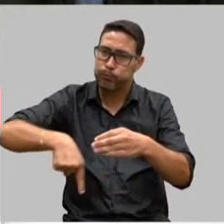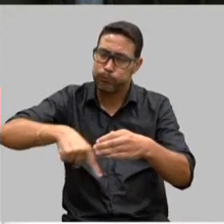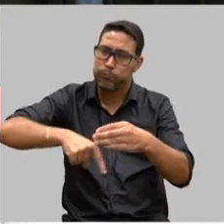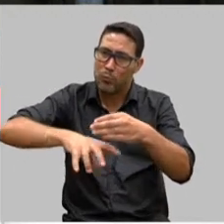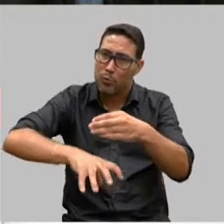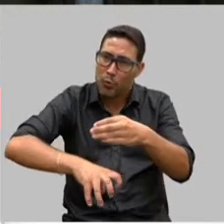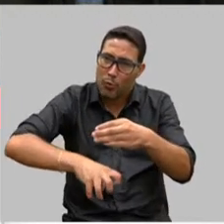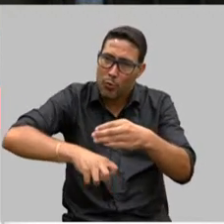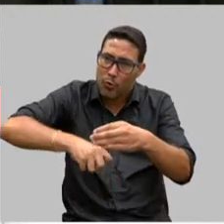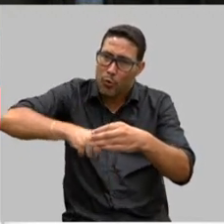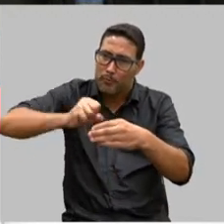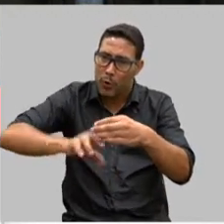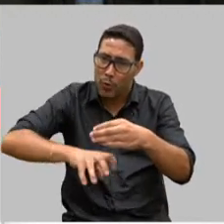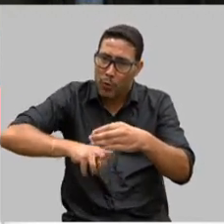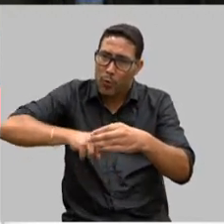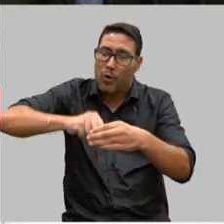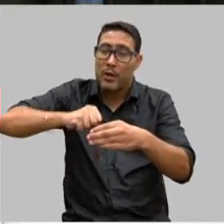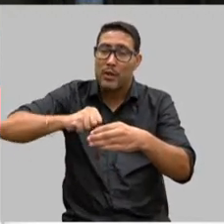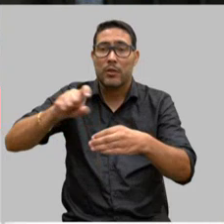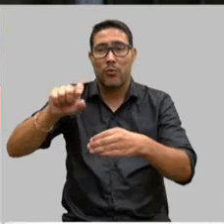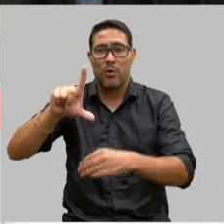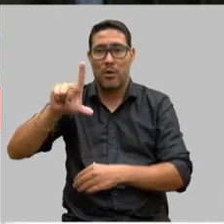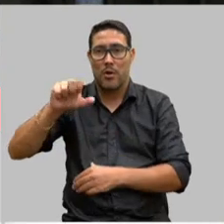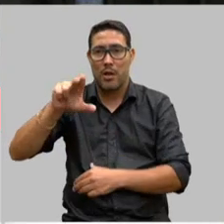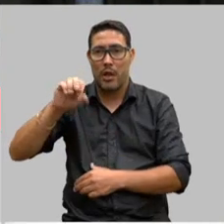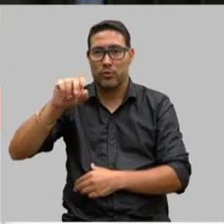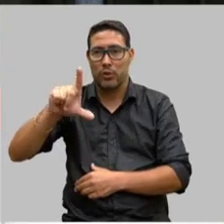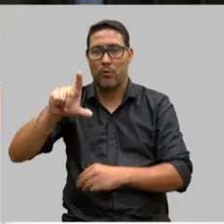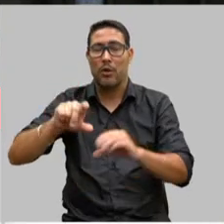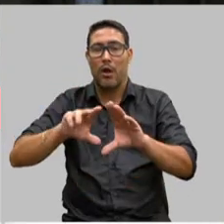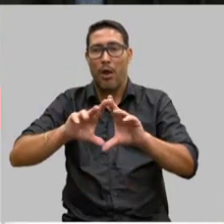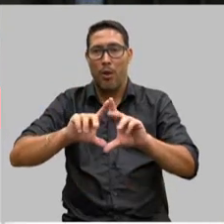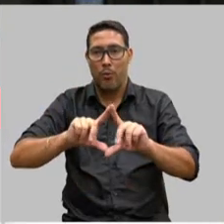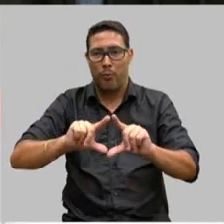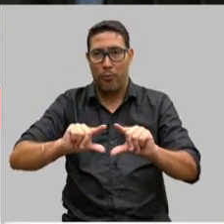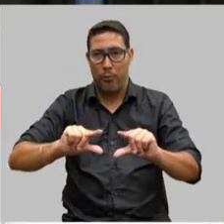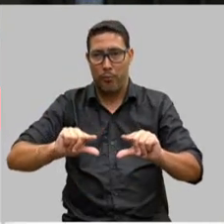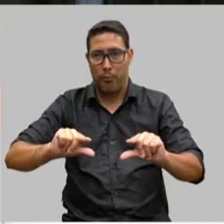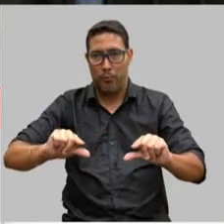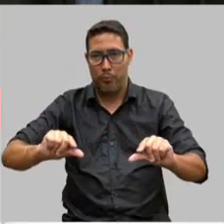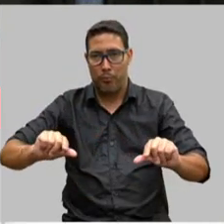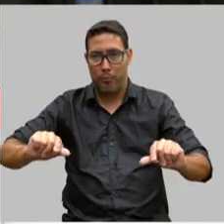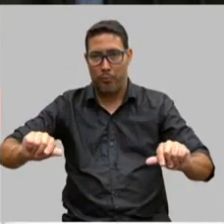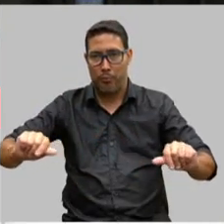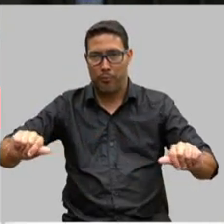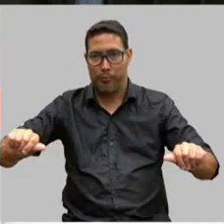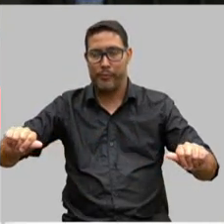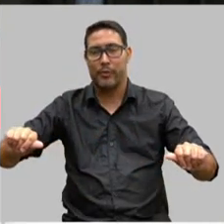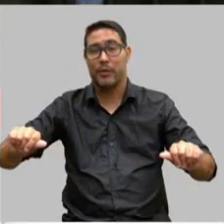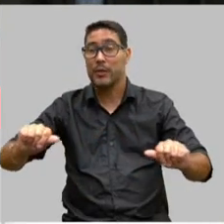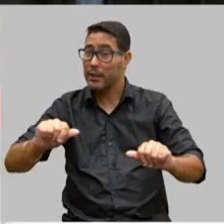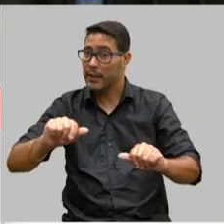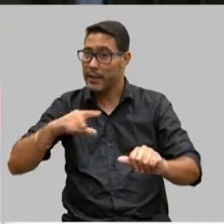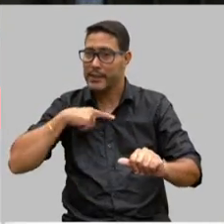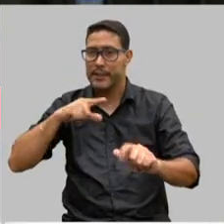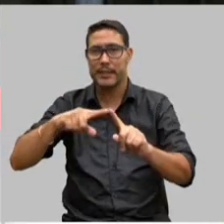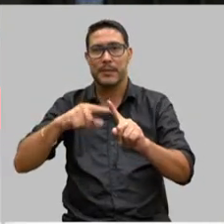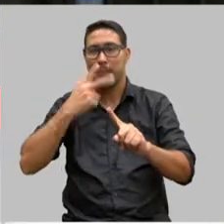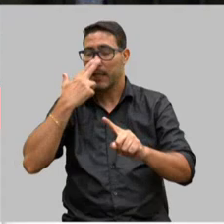não tem recarga. E nós vamos fazendo um ciclo absolutamente vicioso e sem saída.